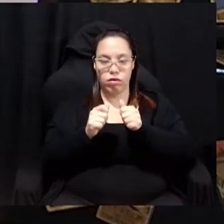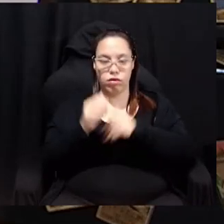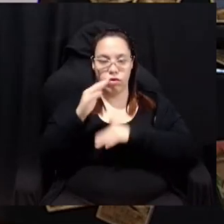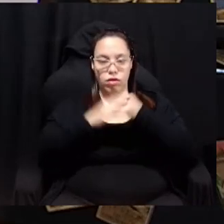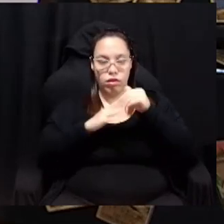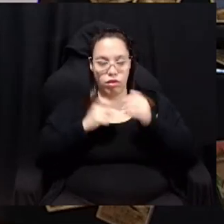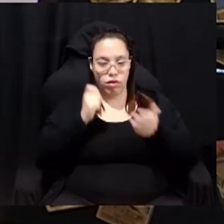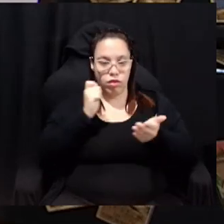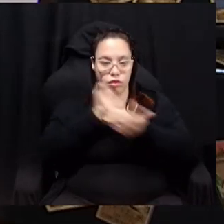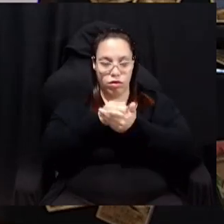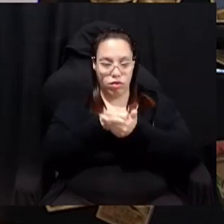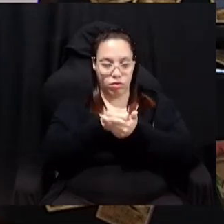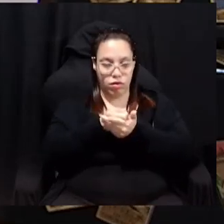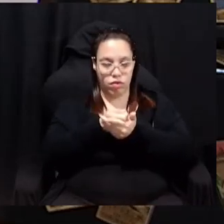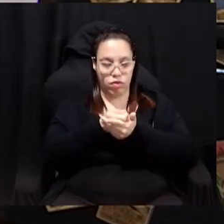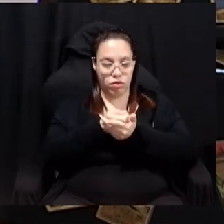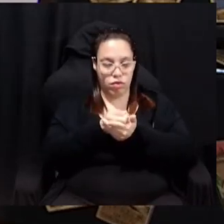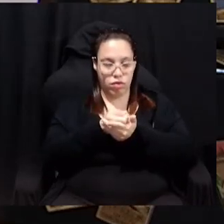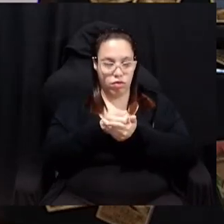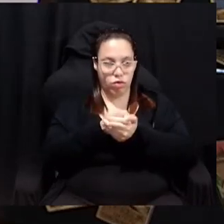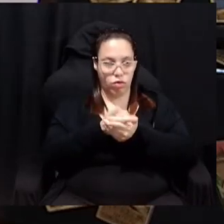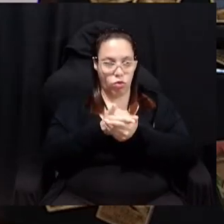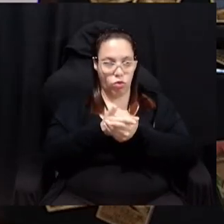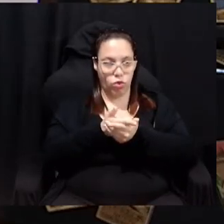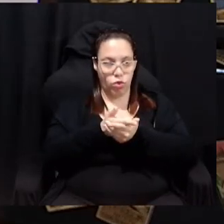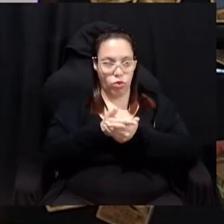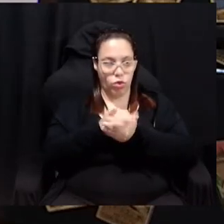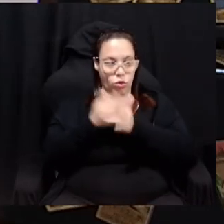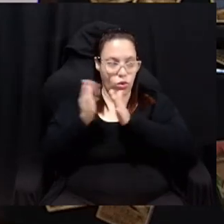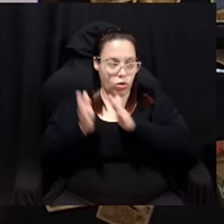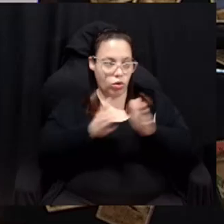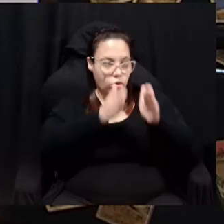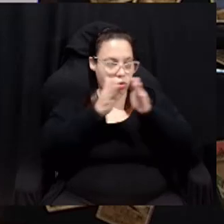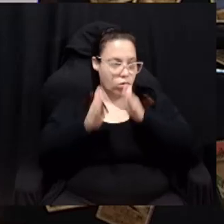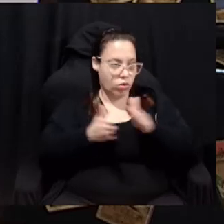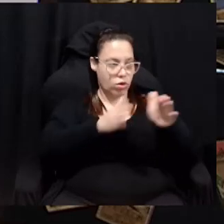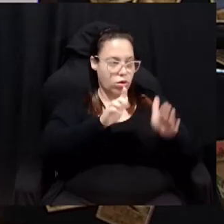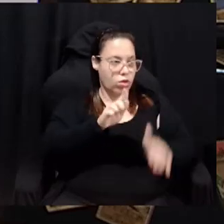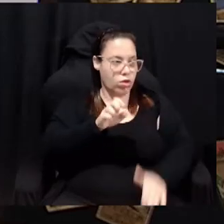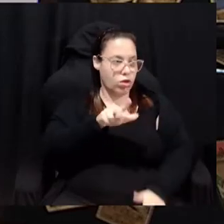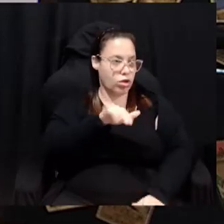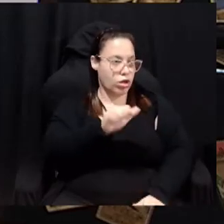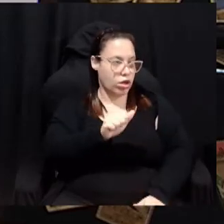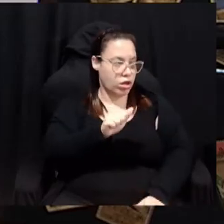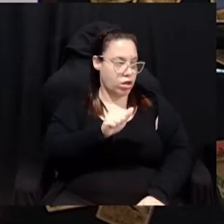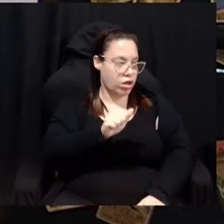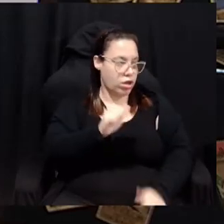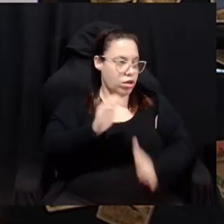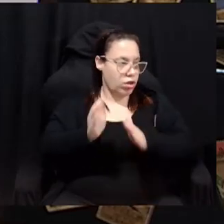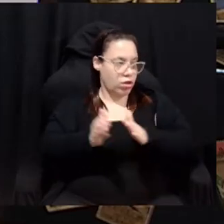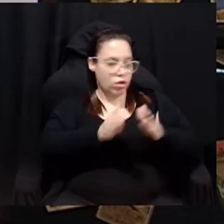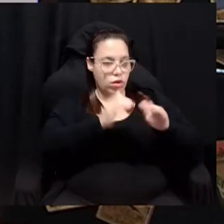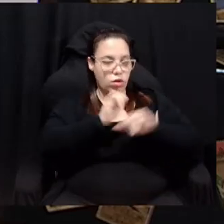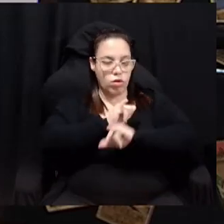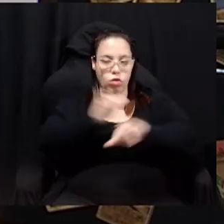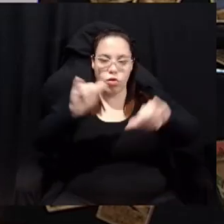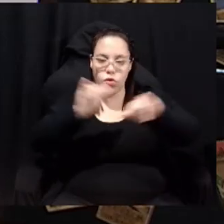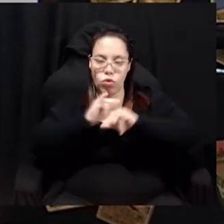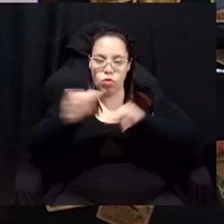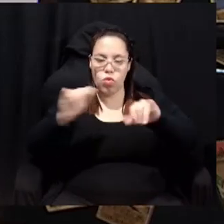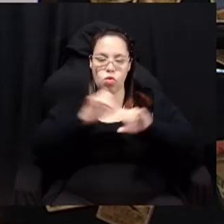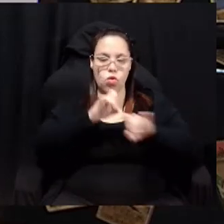das frutas, ele que busca, desde a produção da geleia, que sou eu que faço, a produção, o marketing digital, que sou eu que